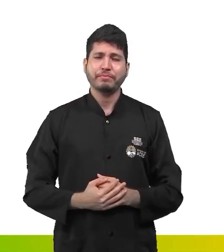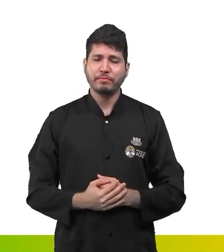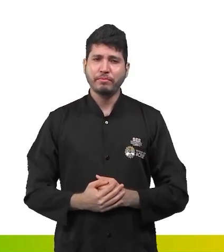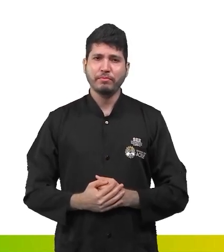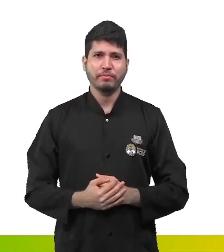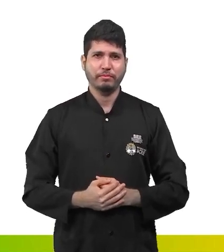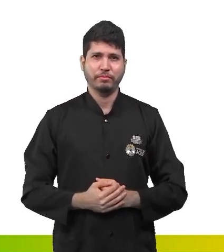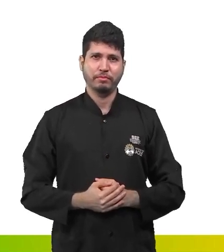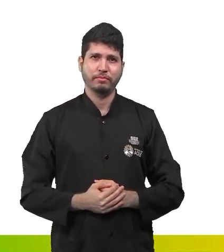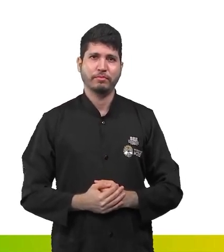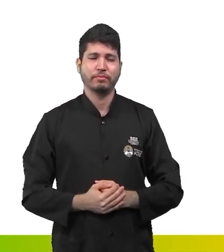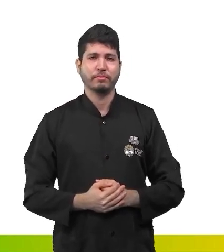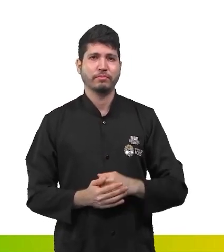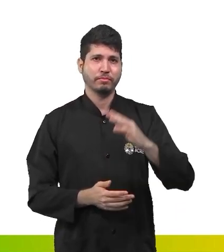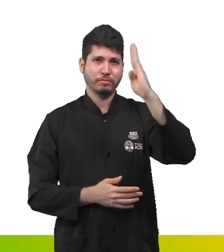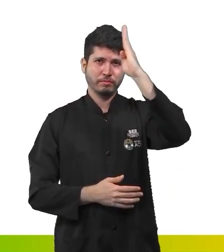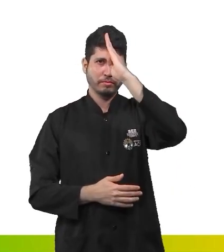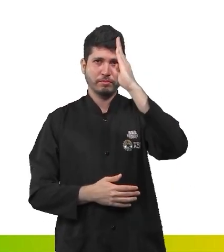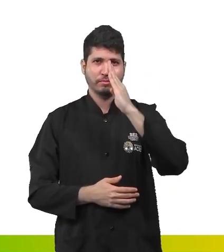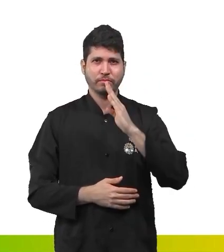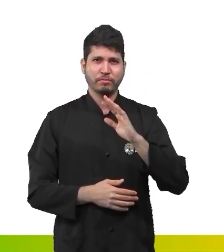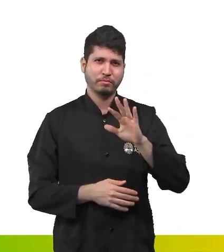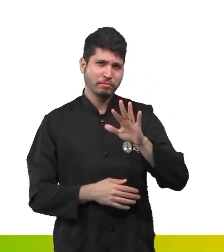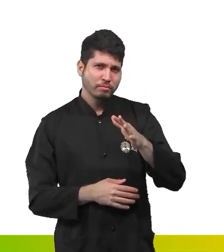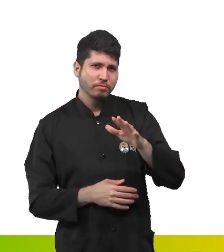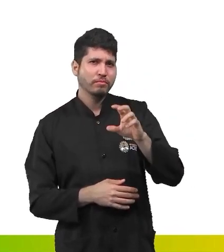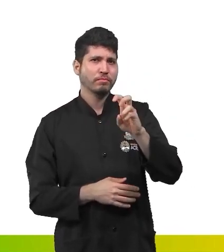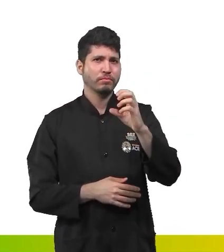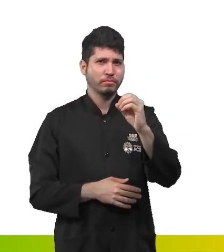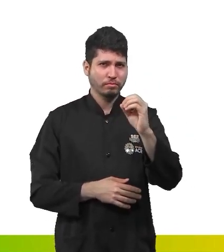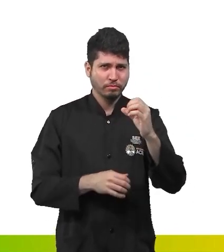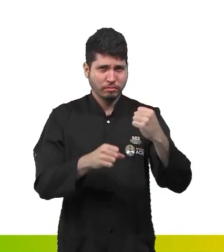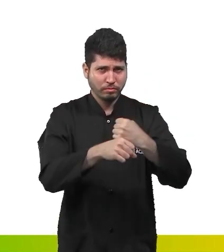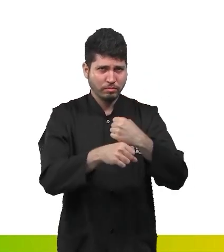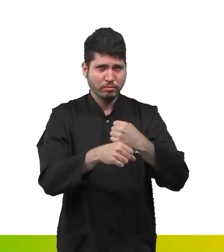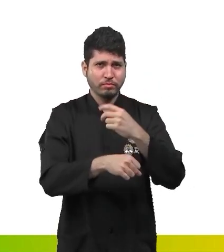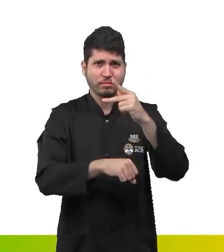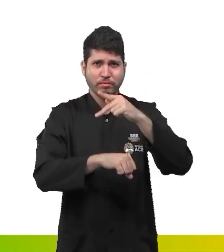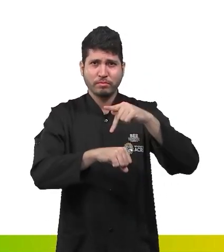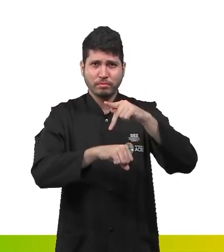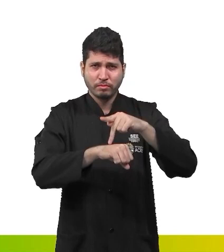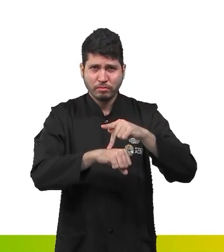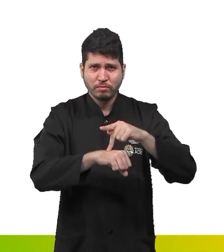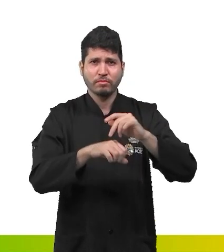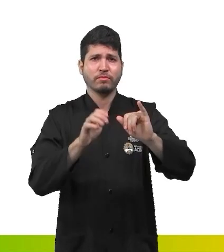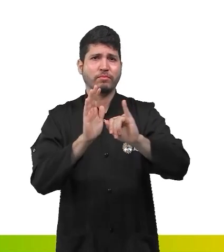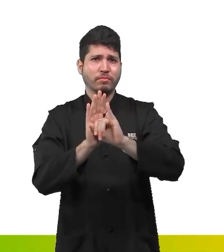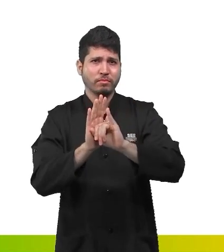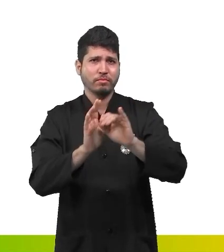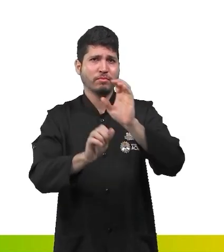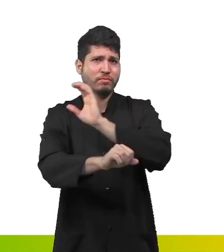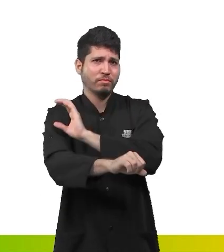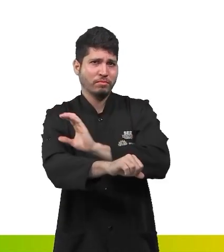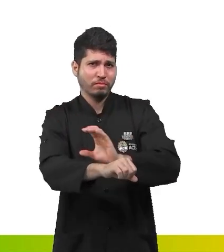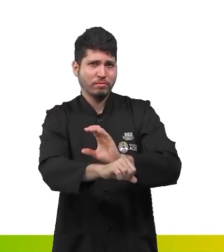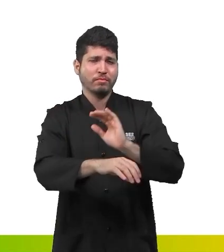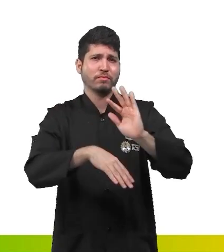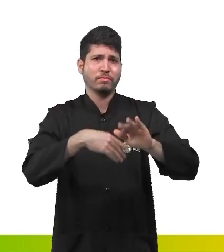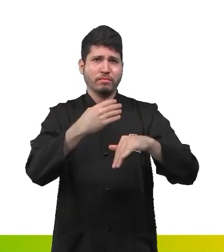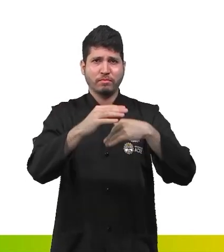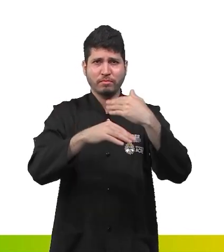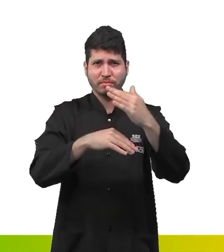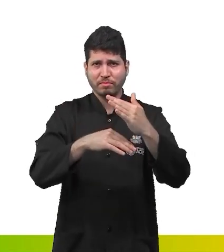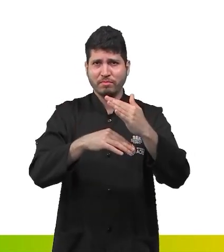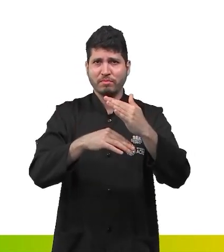Questão 1. O Brasil, com um pouco mais de 500 anos de história, é um país cuja identidade cultural foi construída